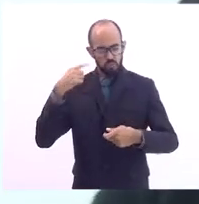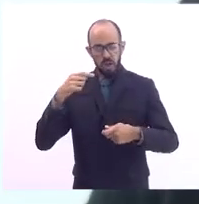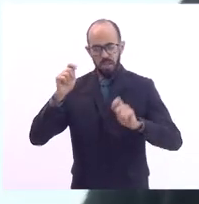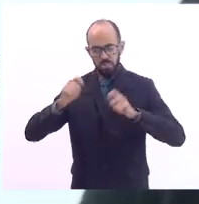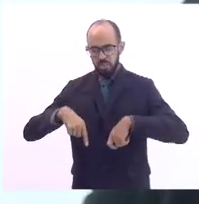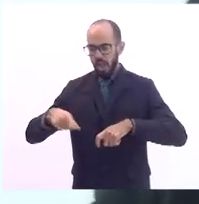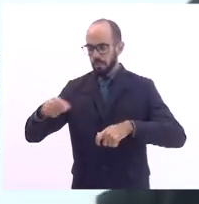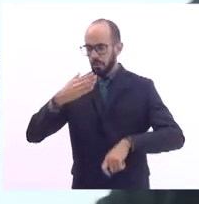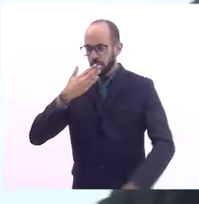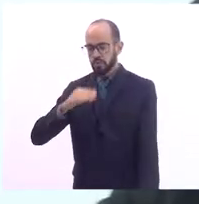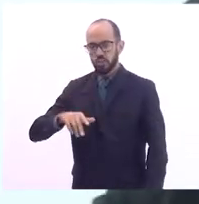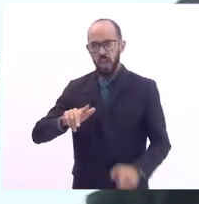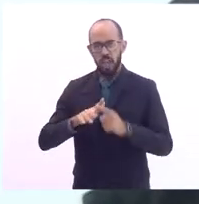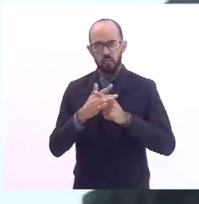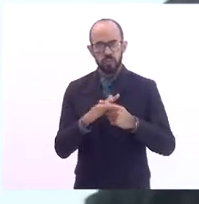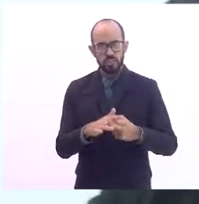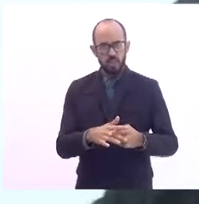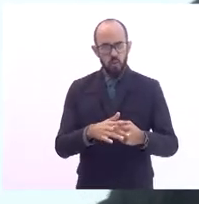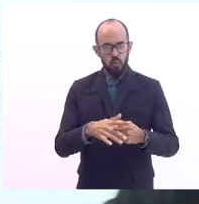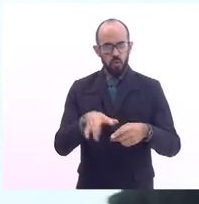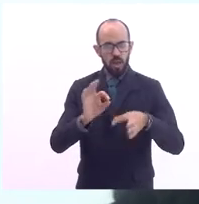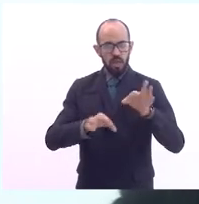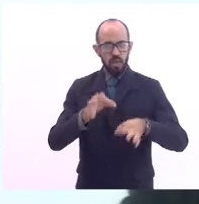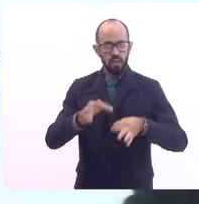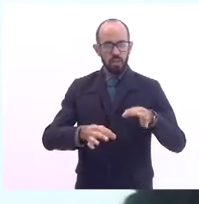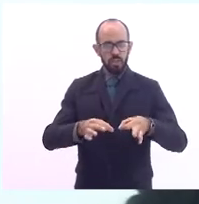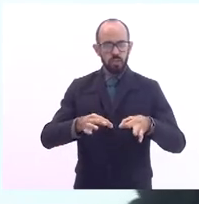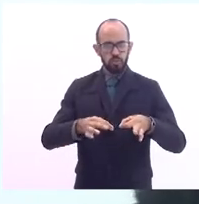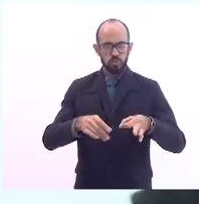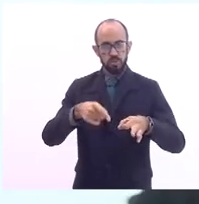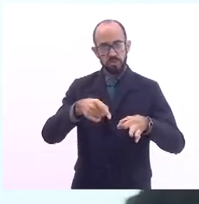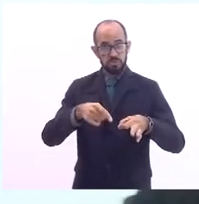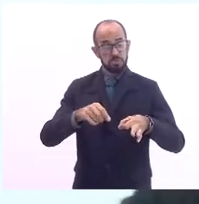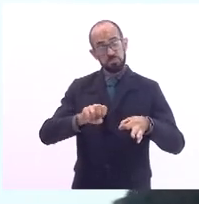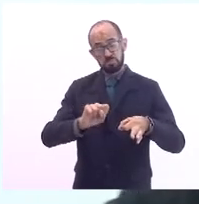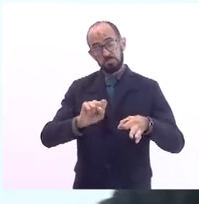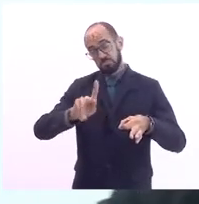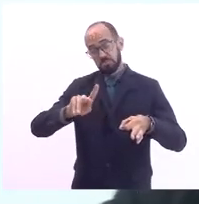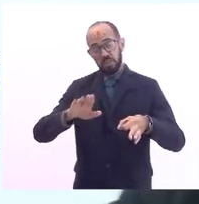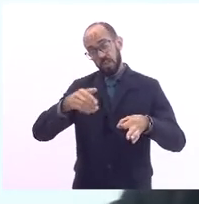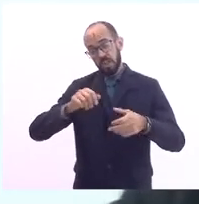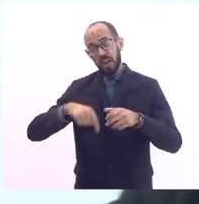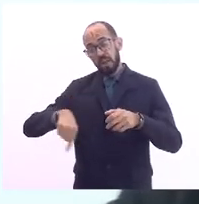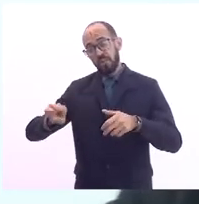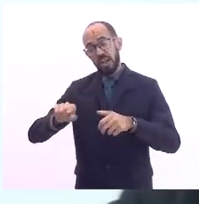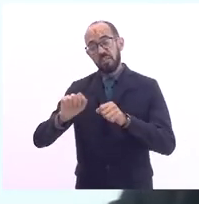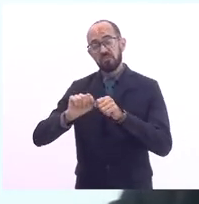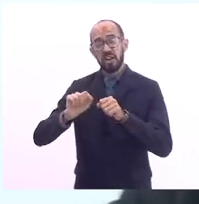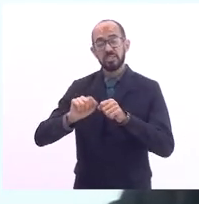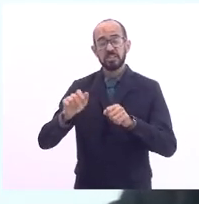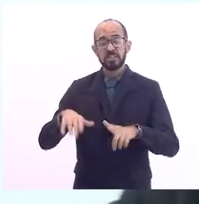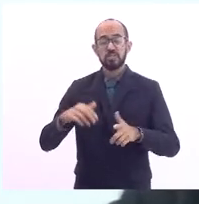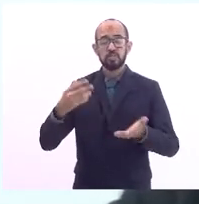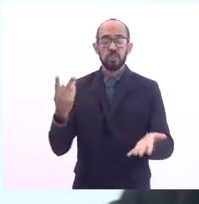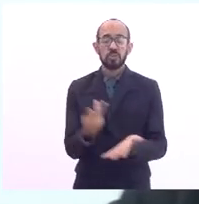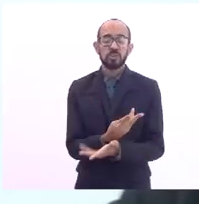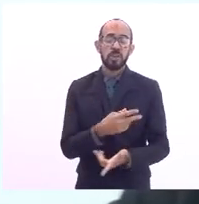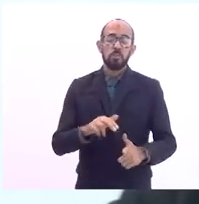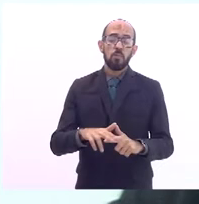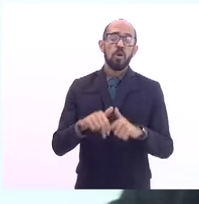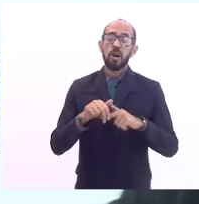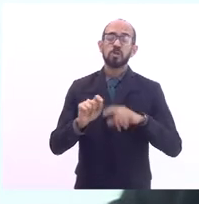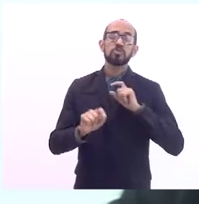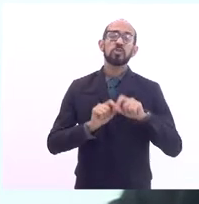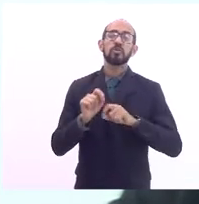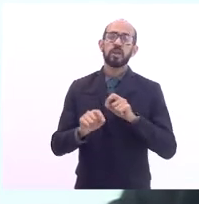recorrer. Não estou dizendo que é merecida a multa ou não. Isso chegou a esse ponto por conta